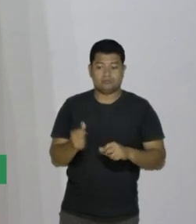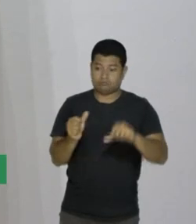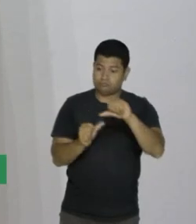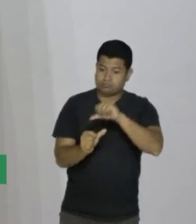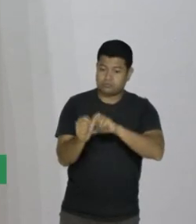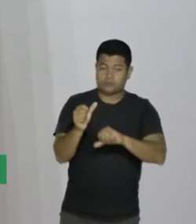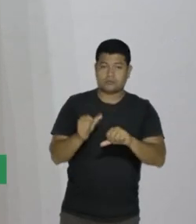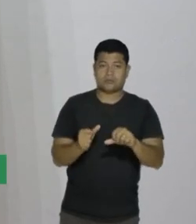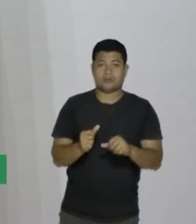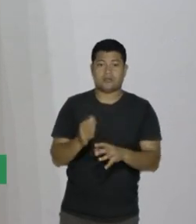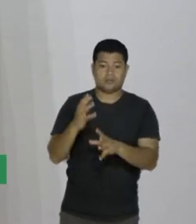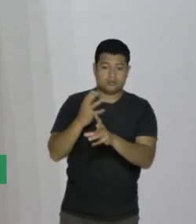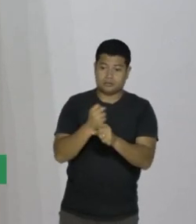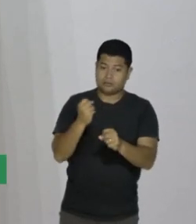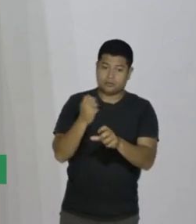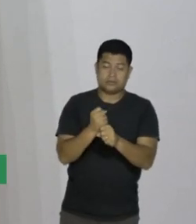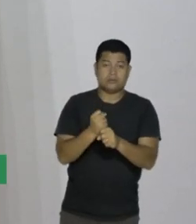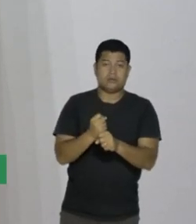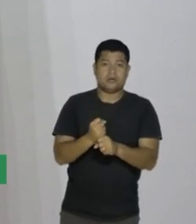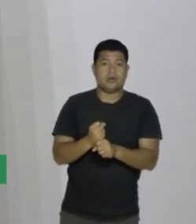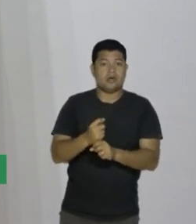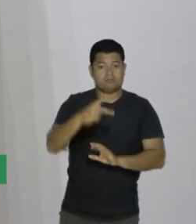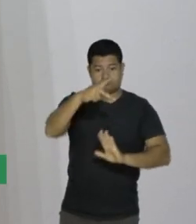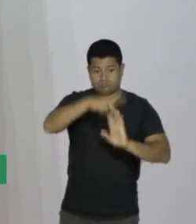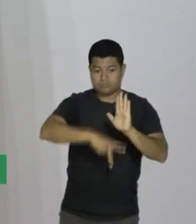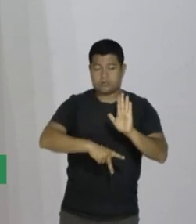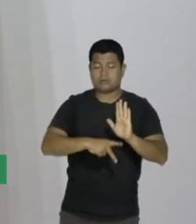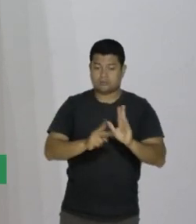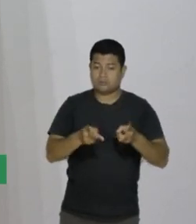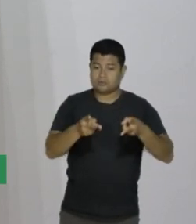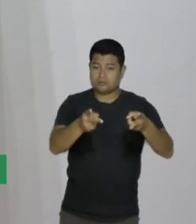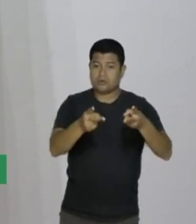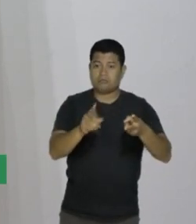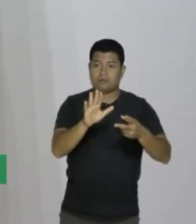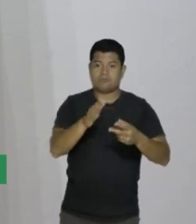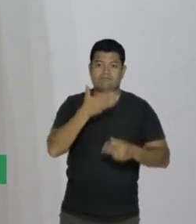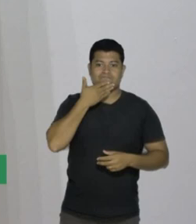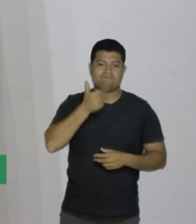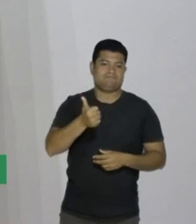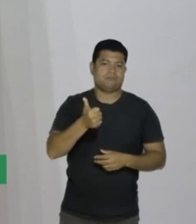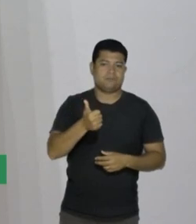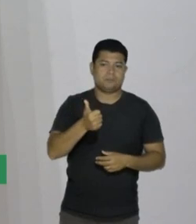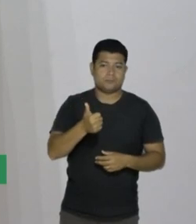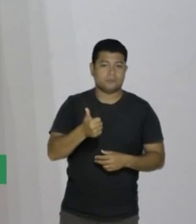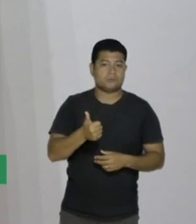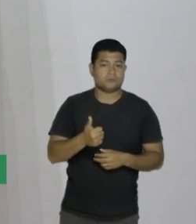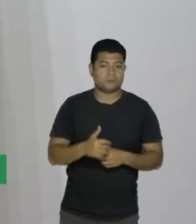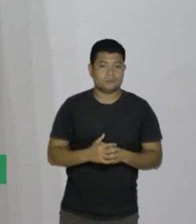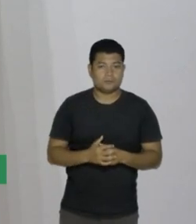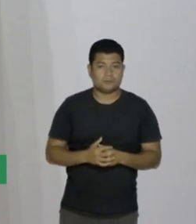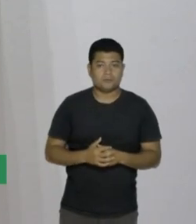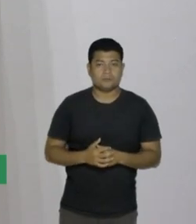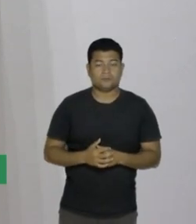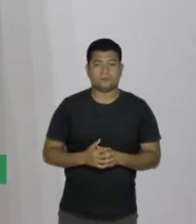continuar com o programa com mais eficiência continuar com o programa com muito mais eficiência